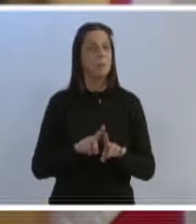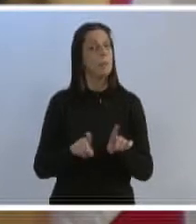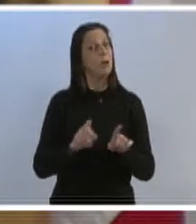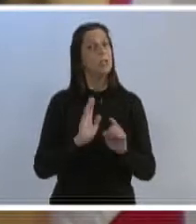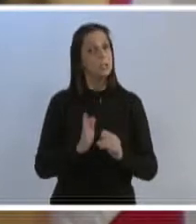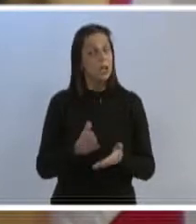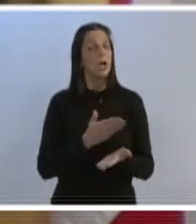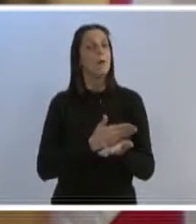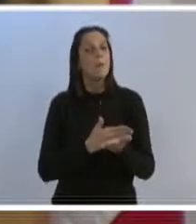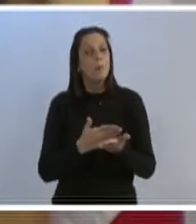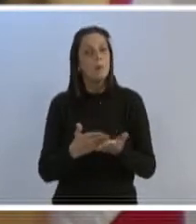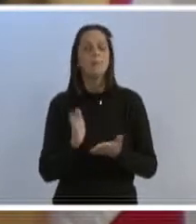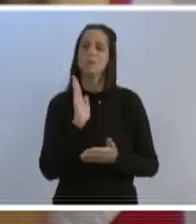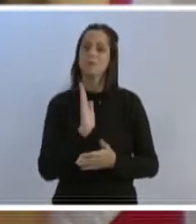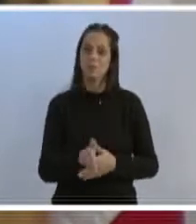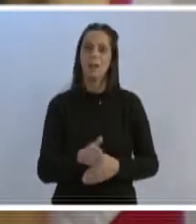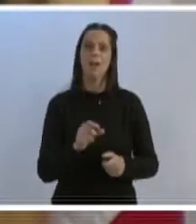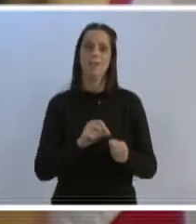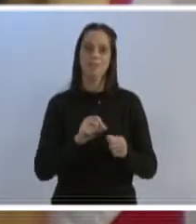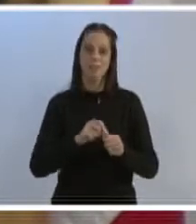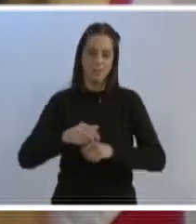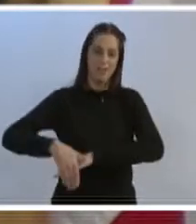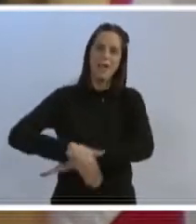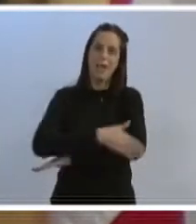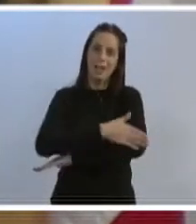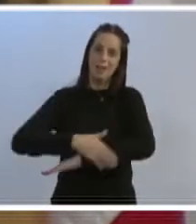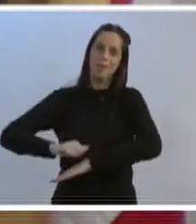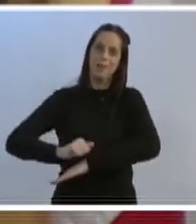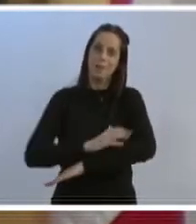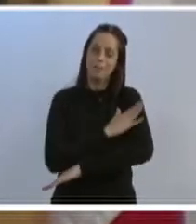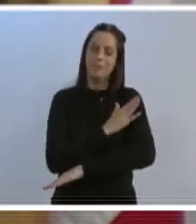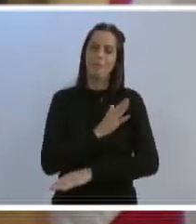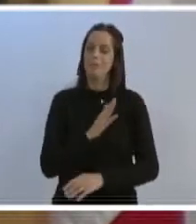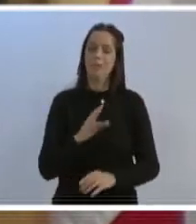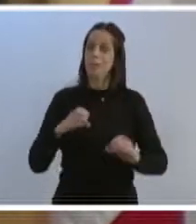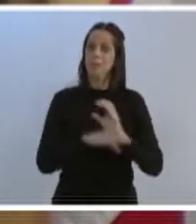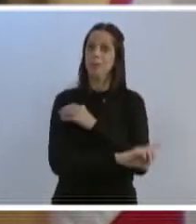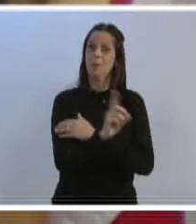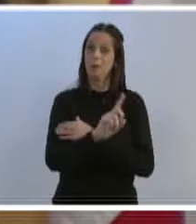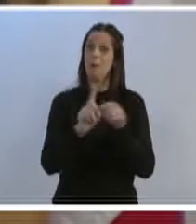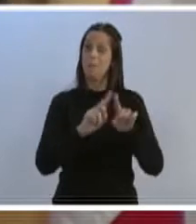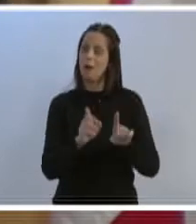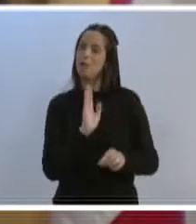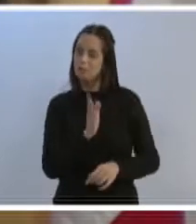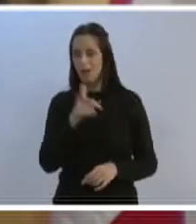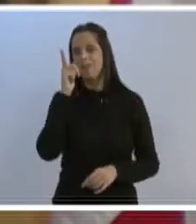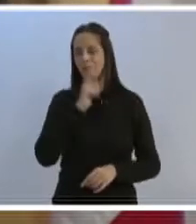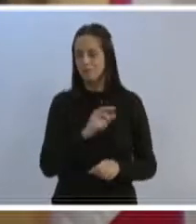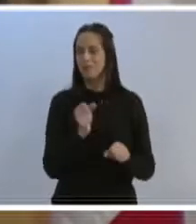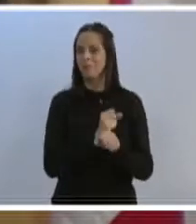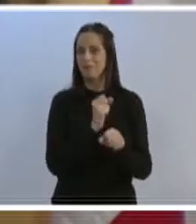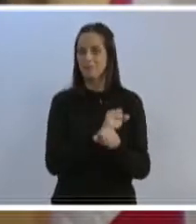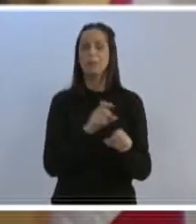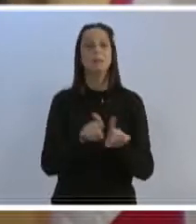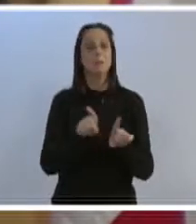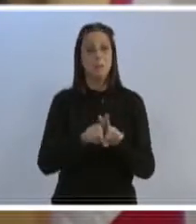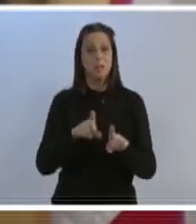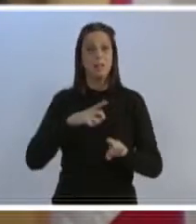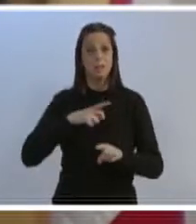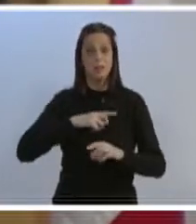daquela via totalmente asfaltado tem sinalização vertical e horizontal